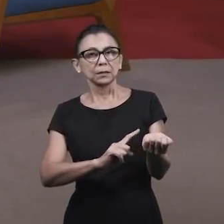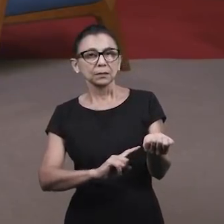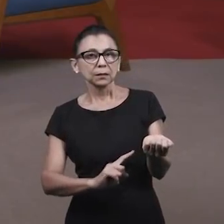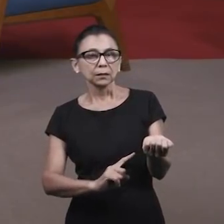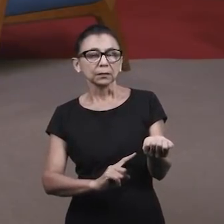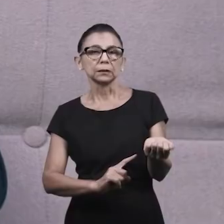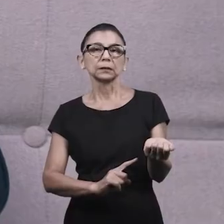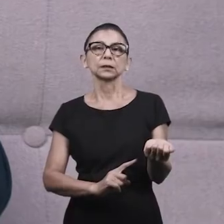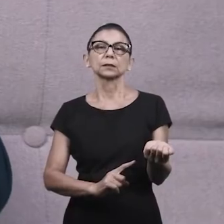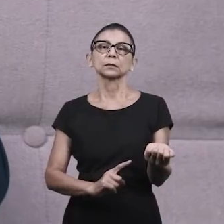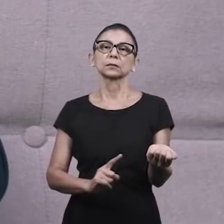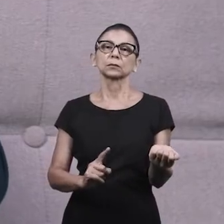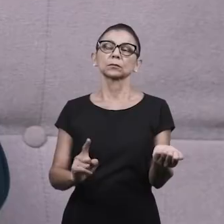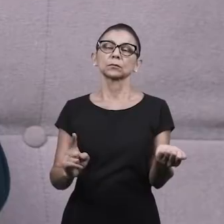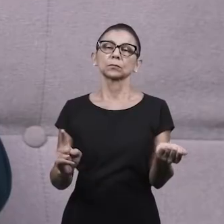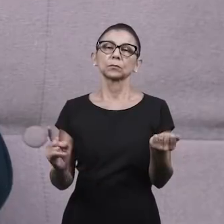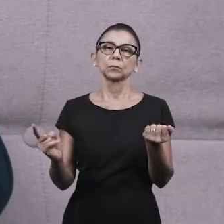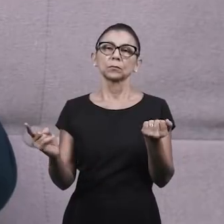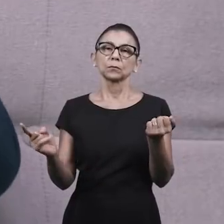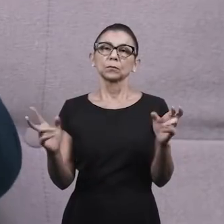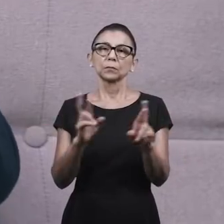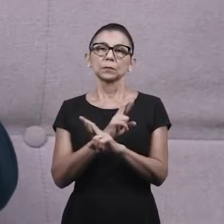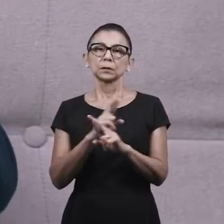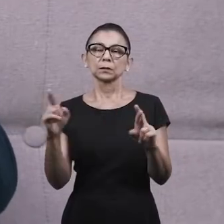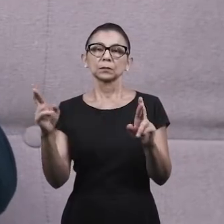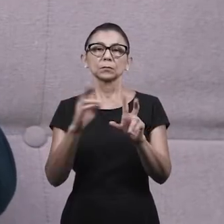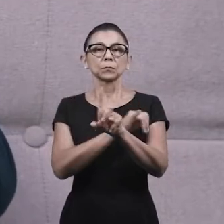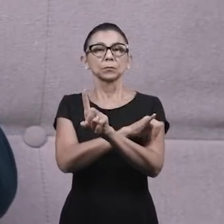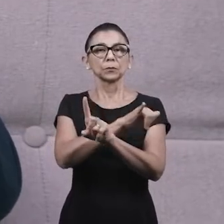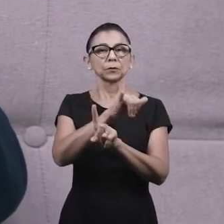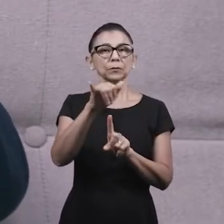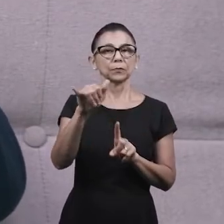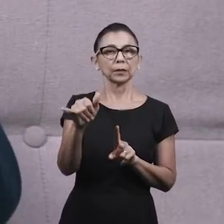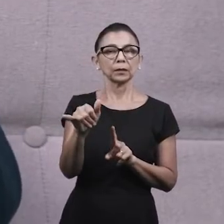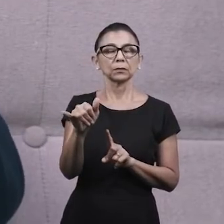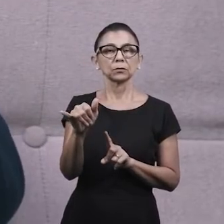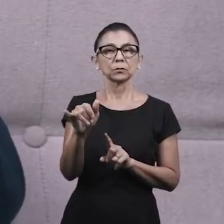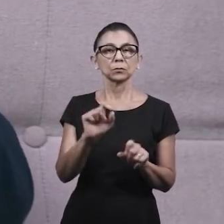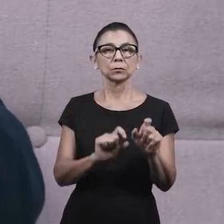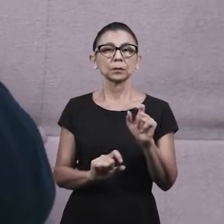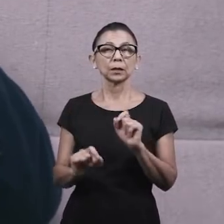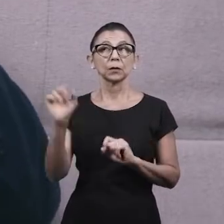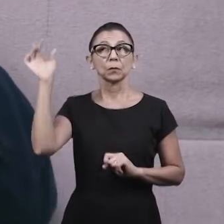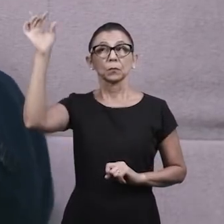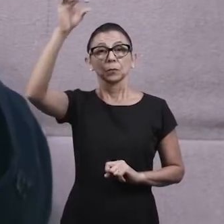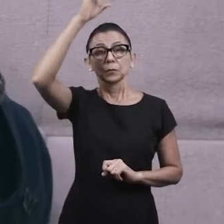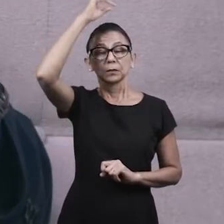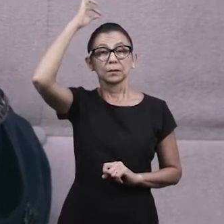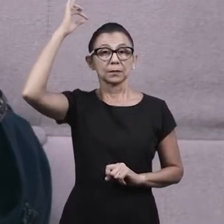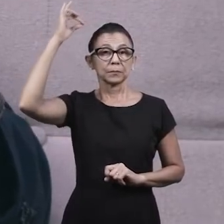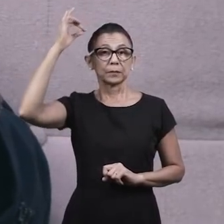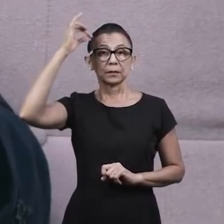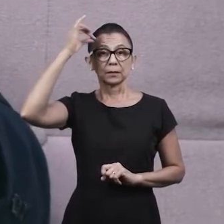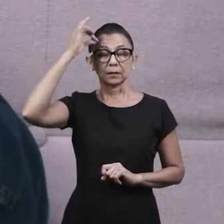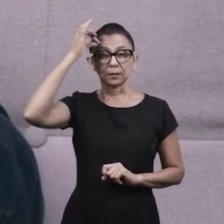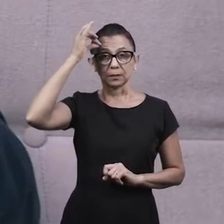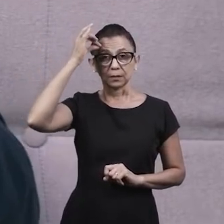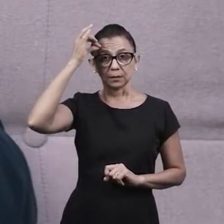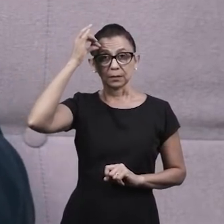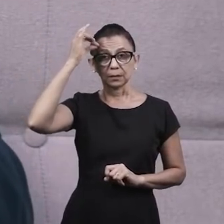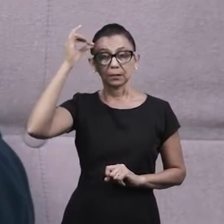do sofrimento, da amargura, ele nos deu o vinho, que é a alegria da salvação. Exatamente. Isso é profético. Isso